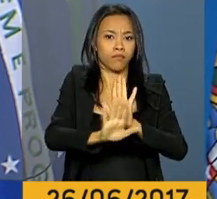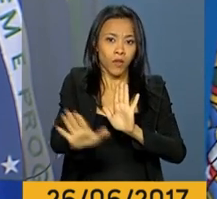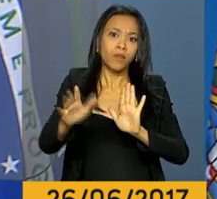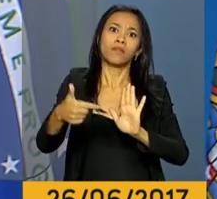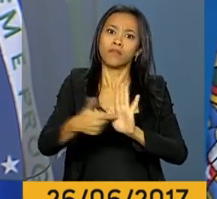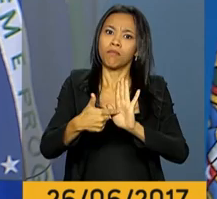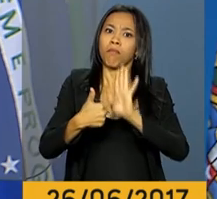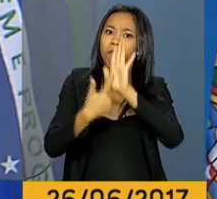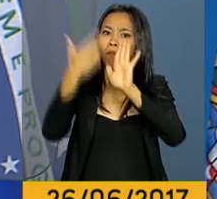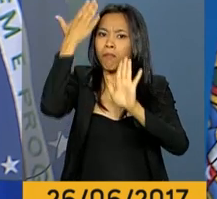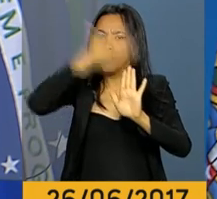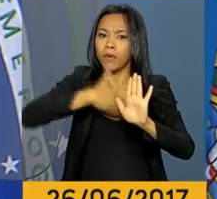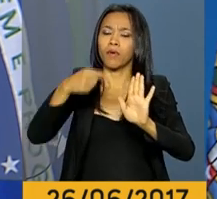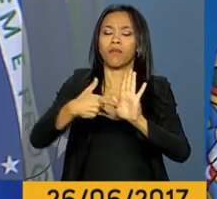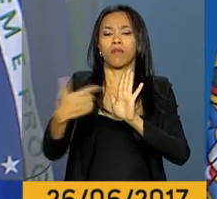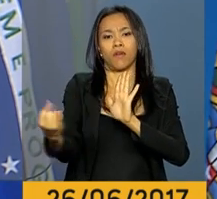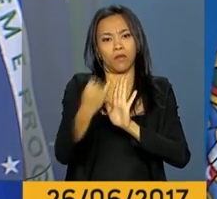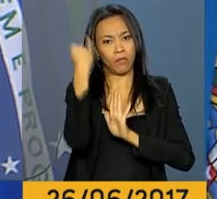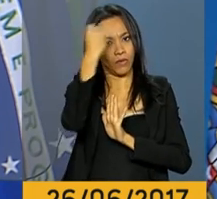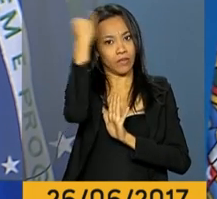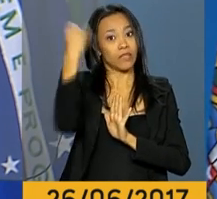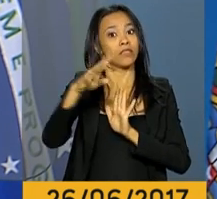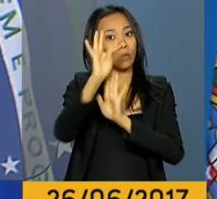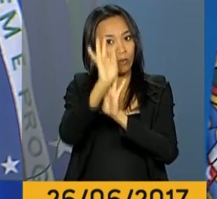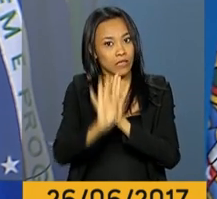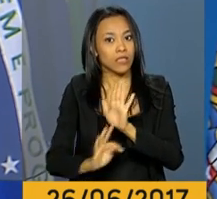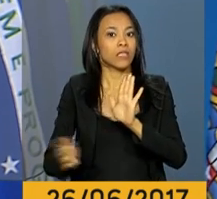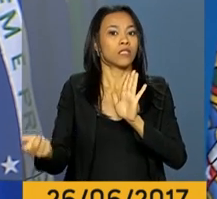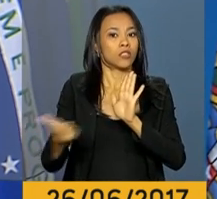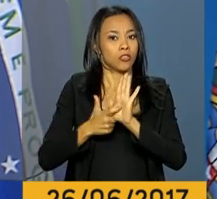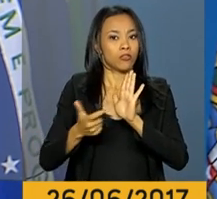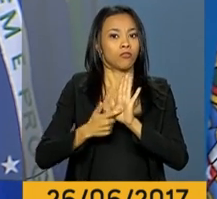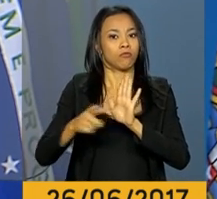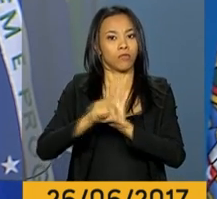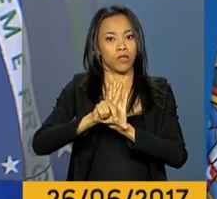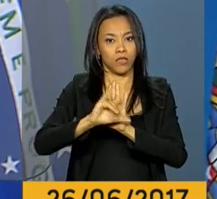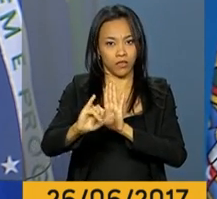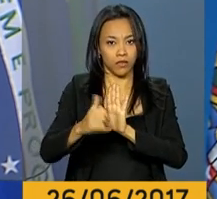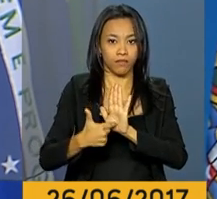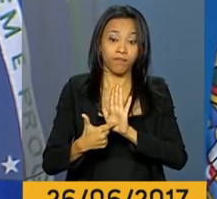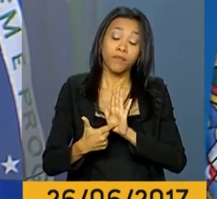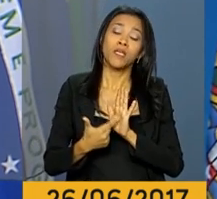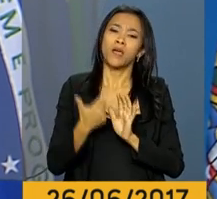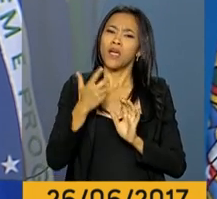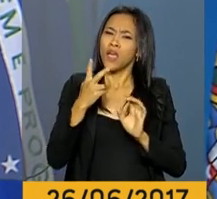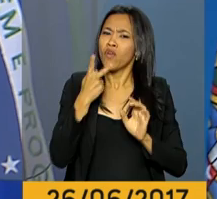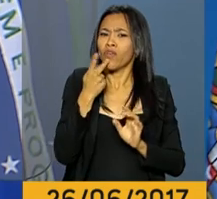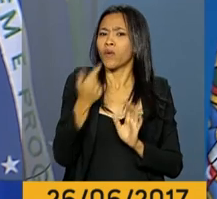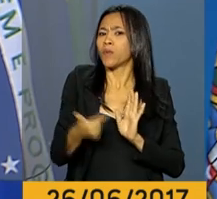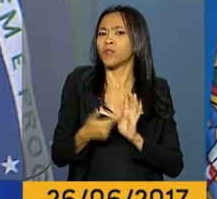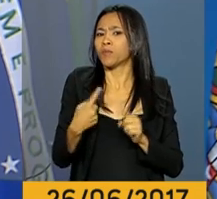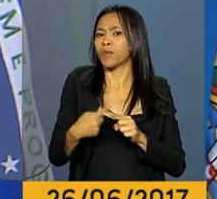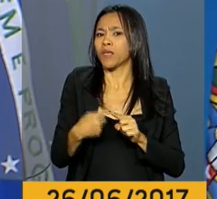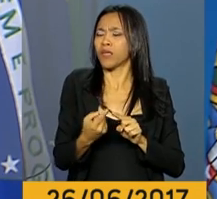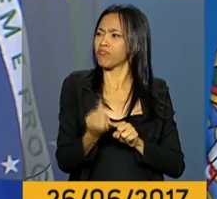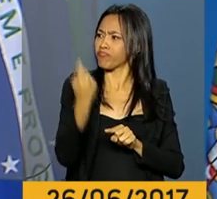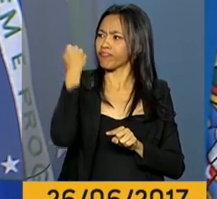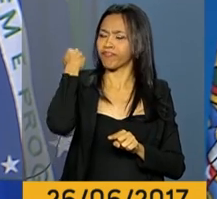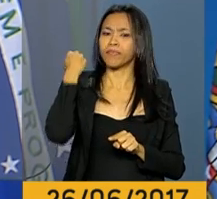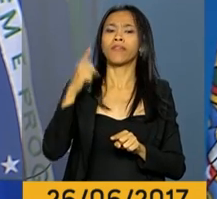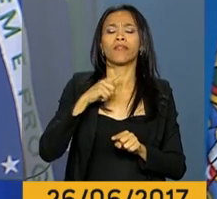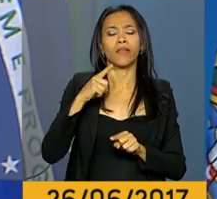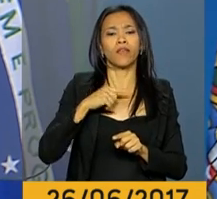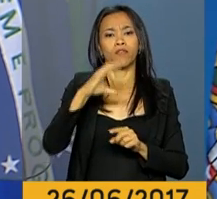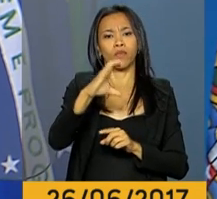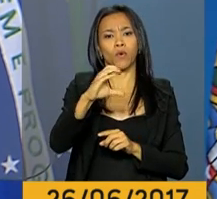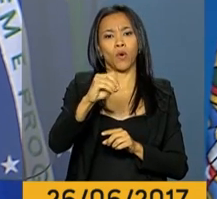importância extraordinária do texto legal eu digo isso porque nos de uns tempos esta parte na verdade desde o Código Civil